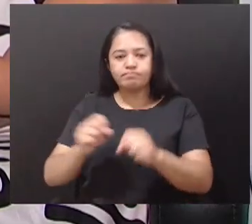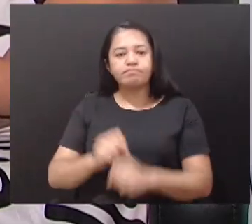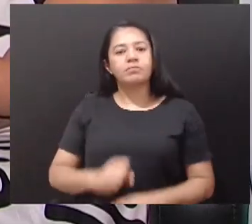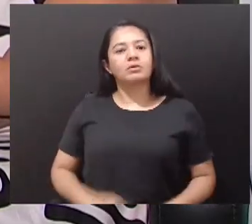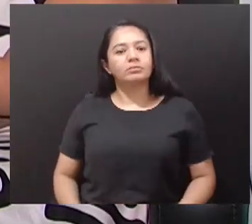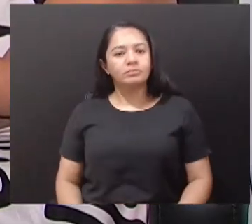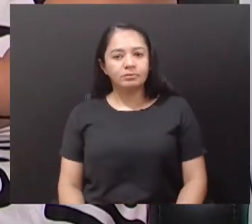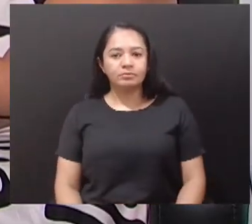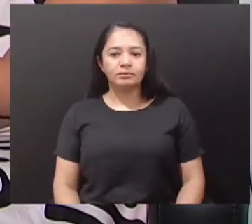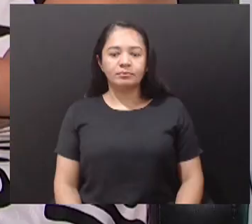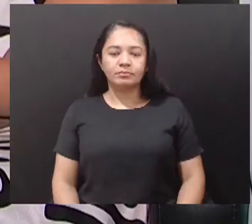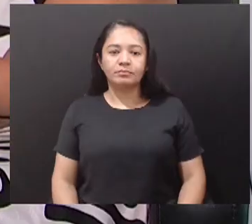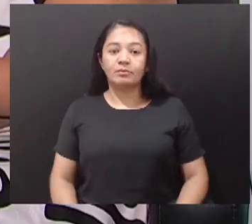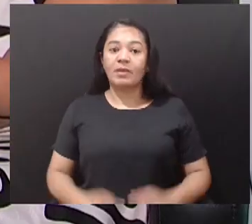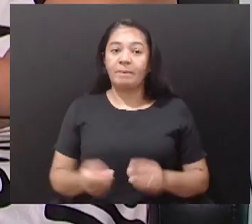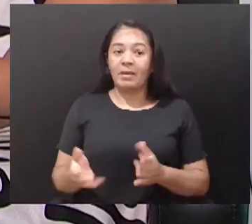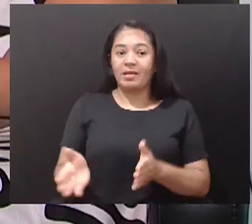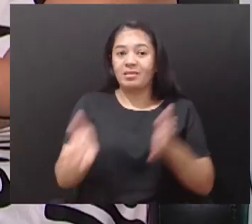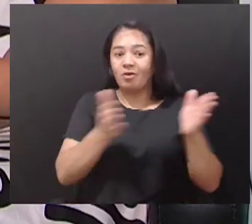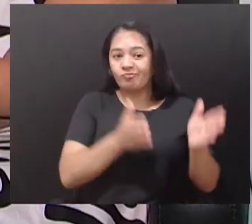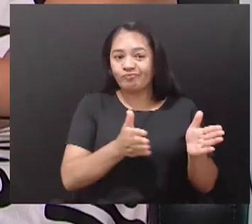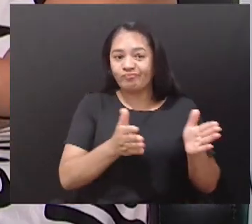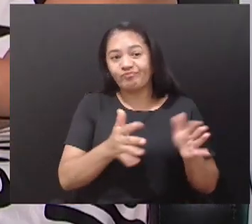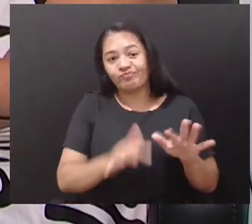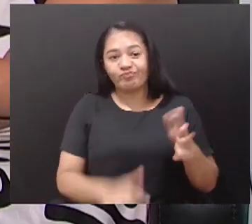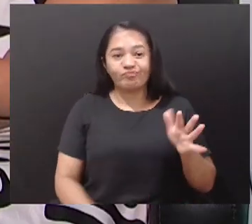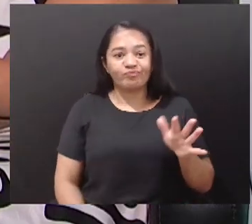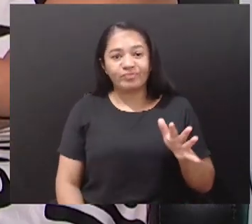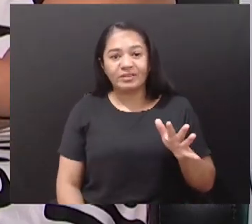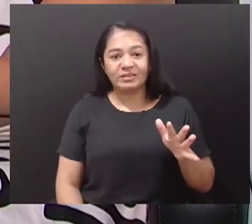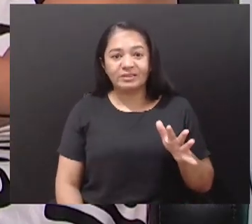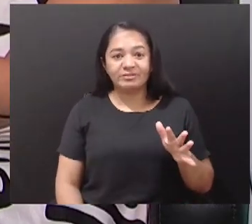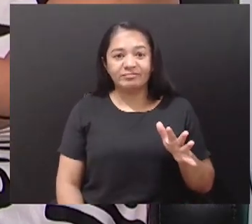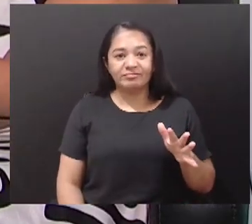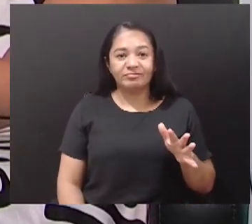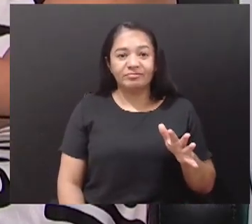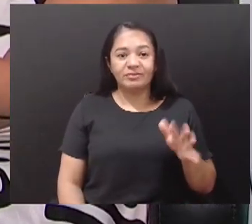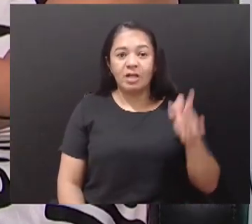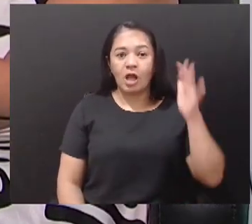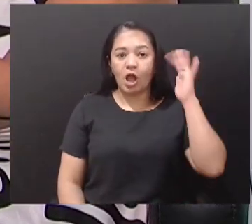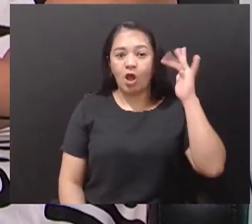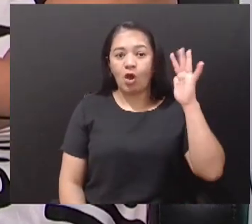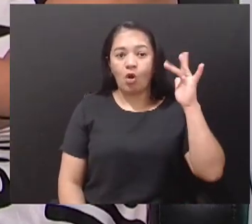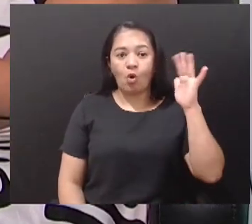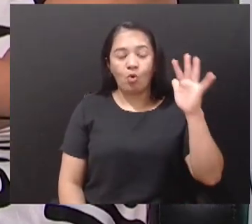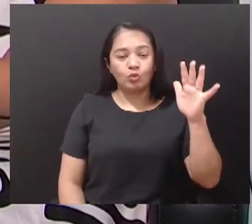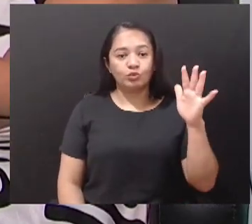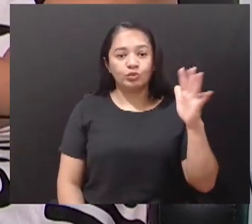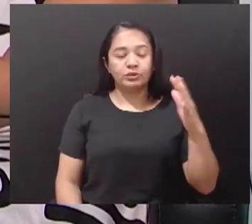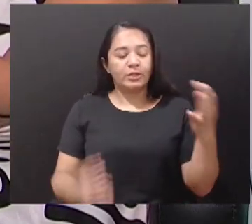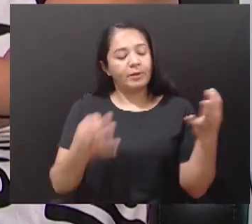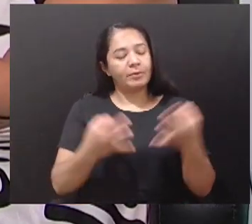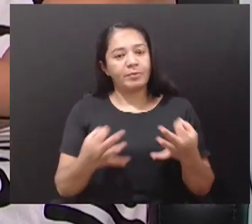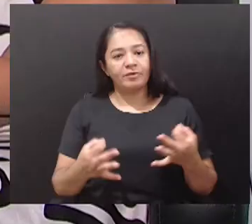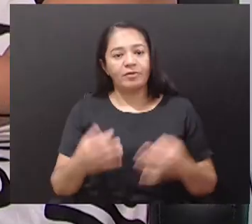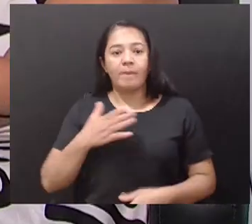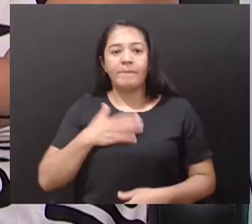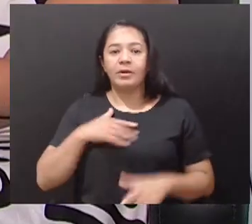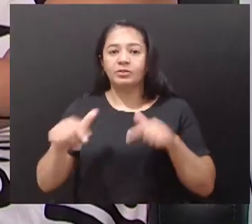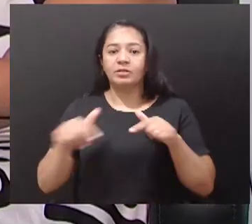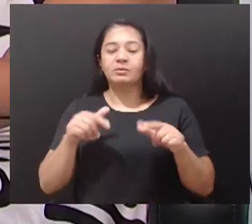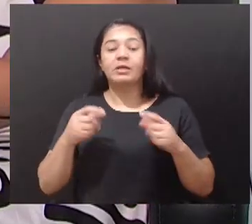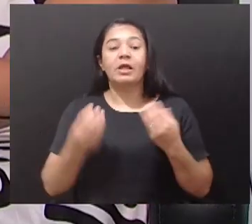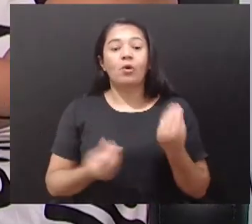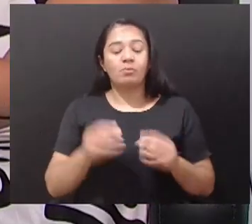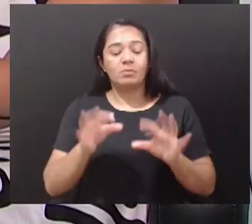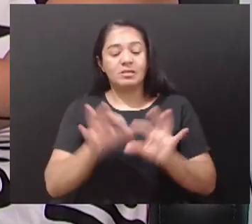mas tem uma parte delas que às vezes tem aquele sonho da curvatura perfeita. O meu trabalho é trabalhar em cima de liberdade. Tá.